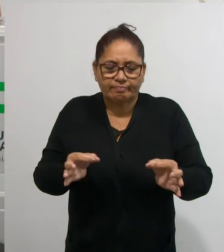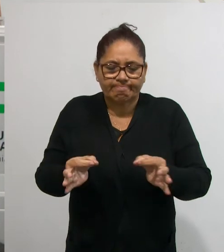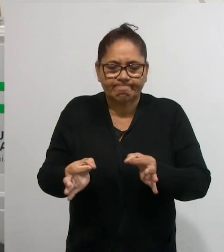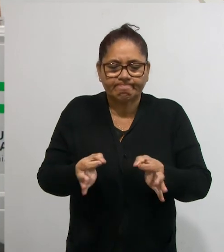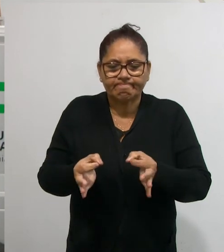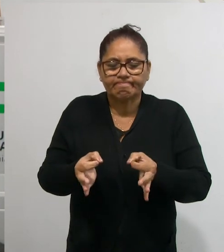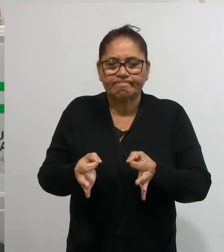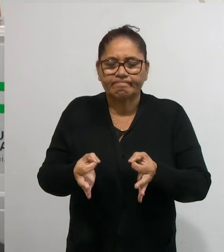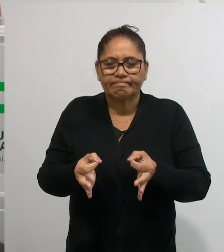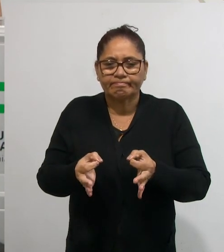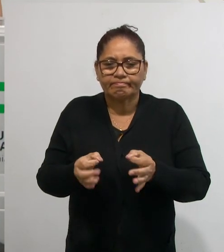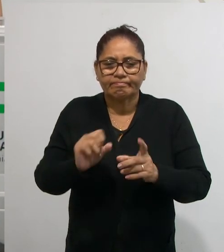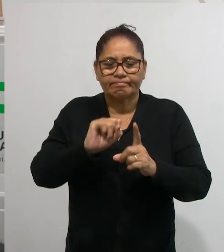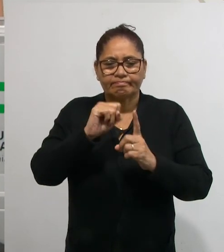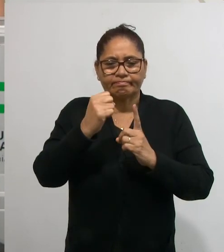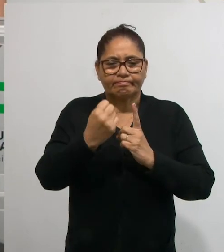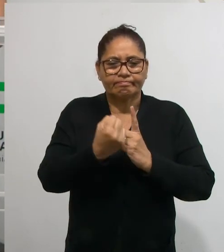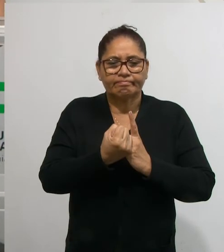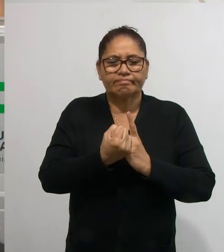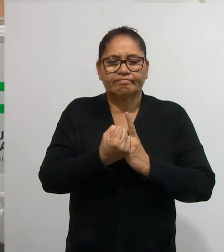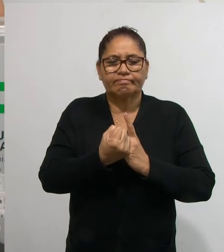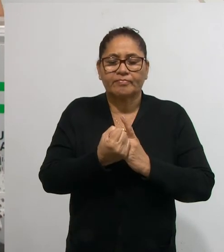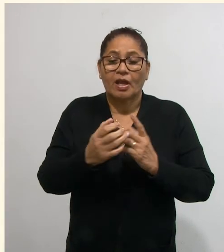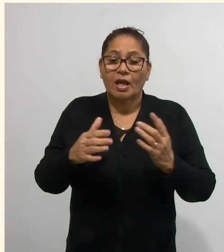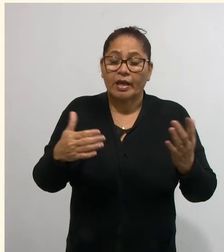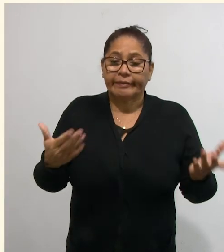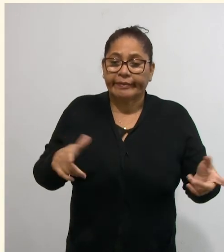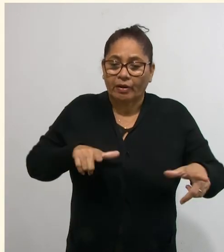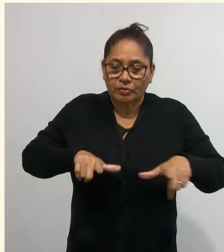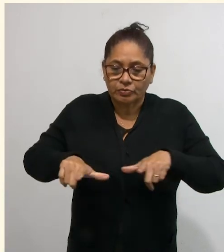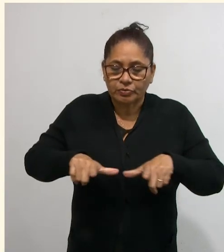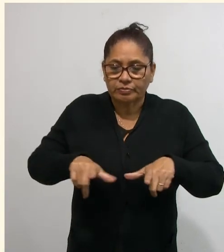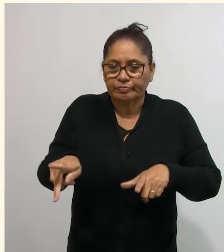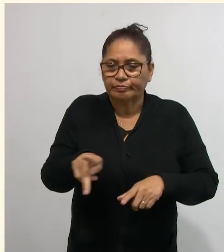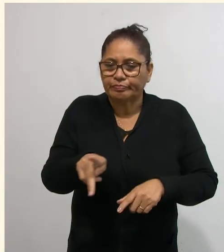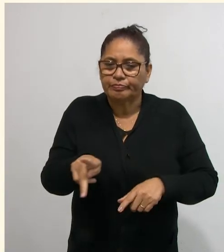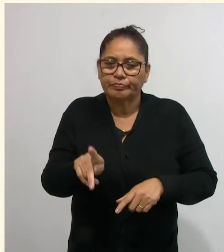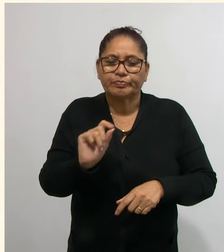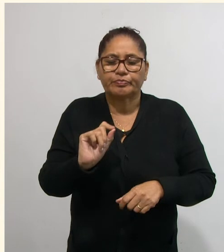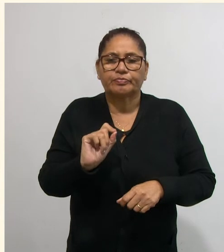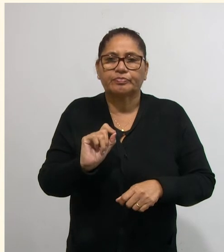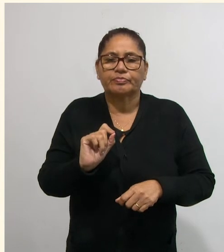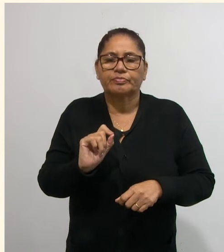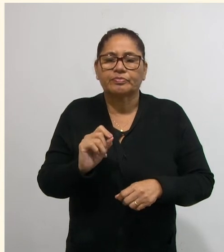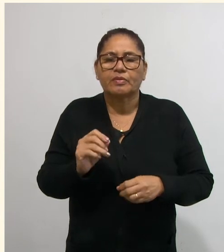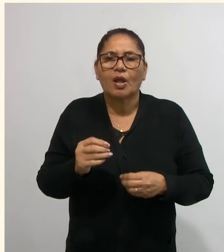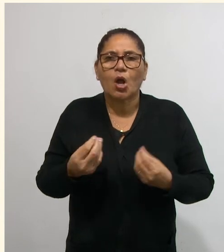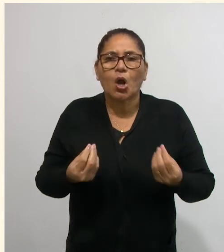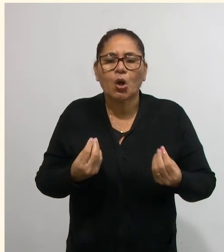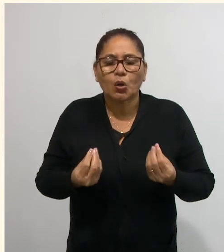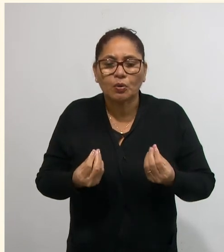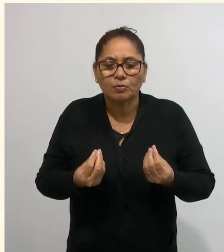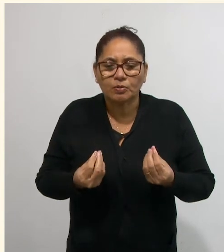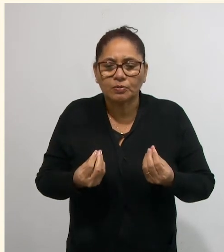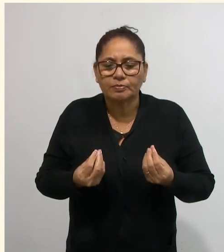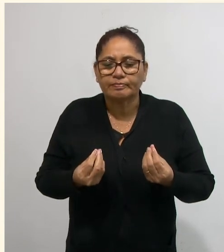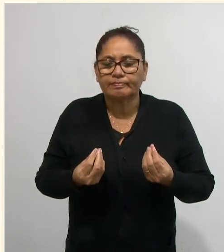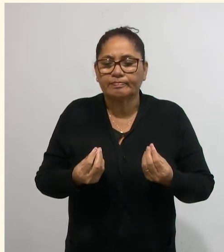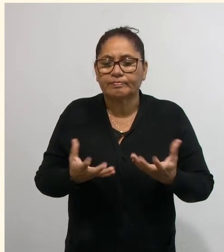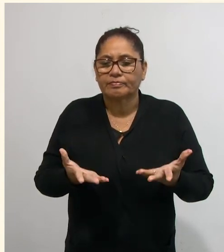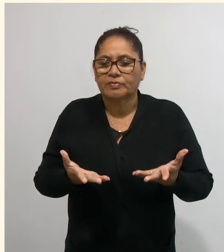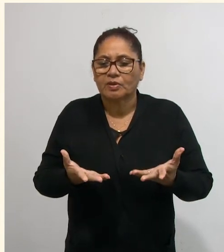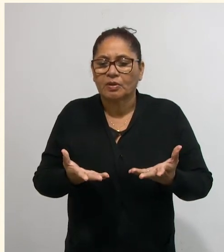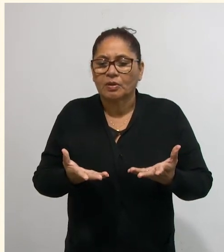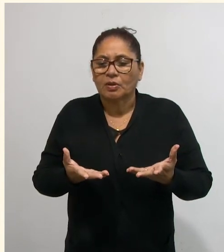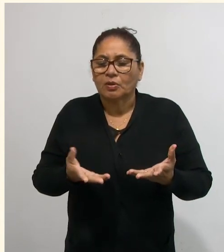conotação dessa organização, dessa sociedade. Então, a estruturação do trabalho docente, ela está na sequência